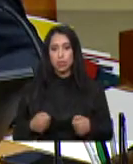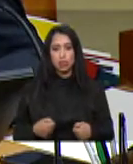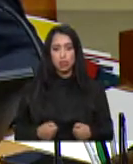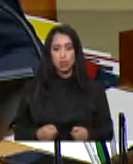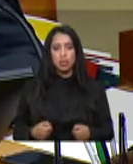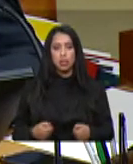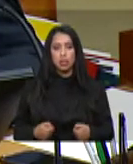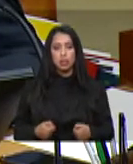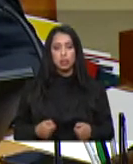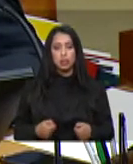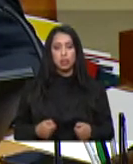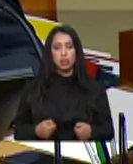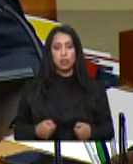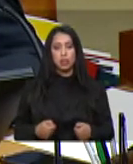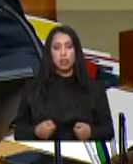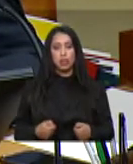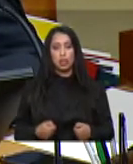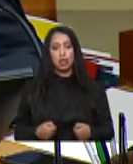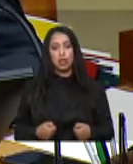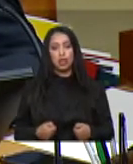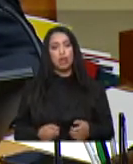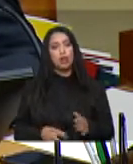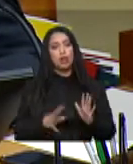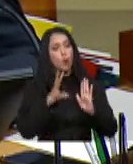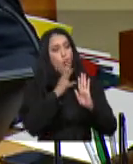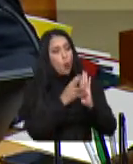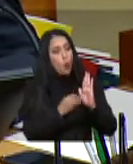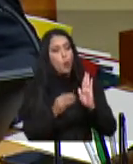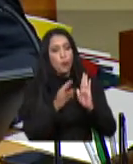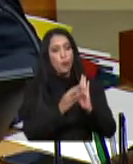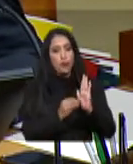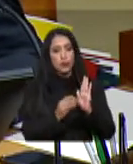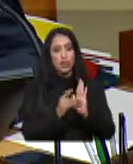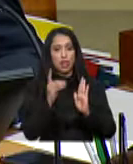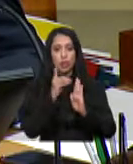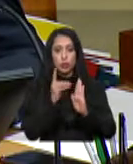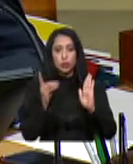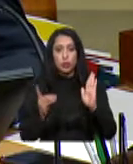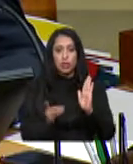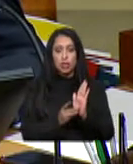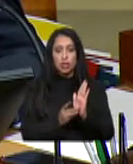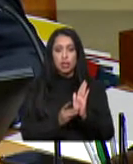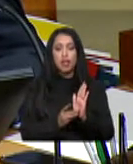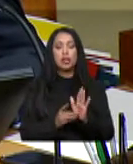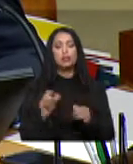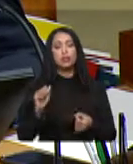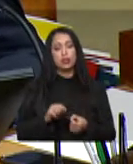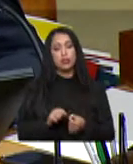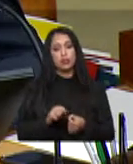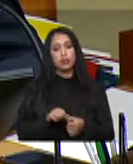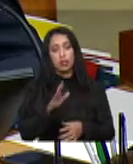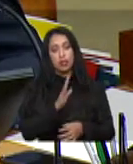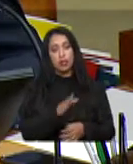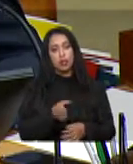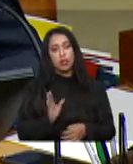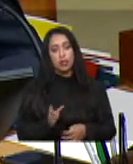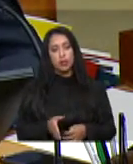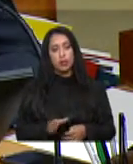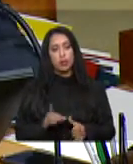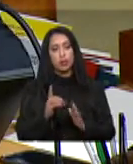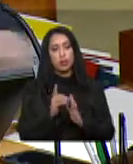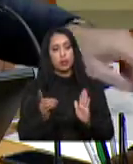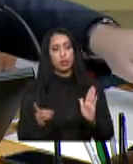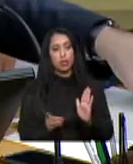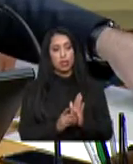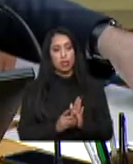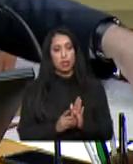nas estritas formas ou no estrito modelo do decreto que foi revogado pelo